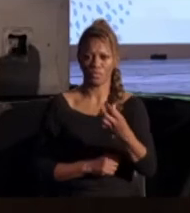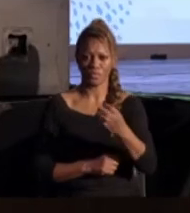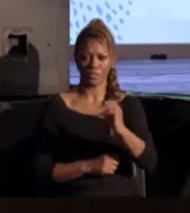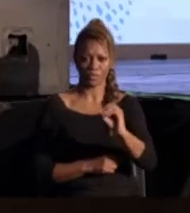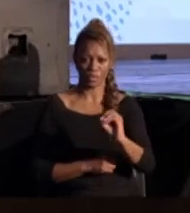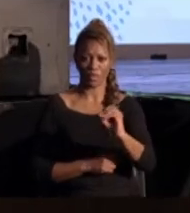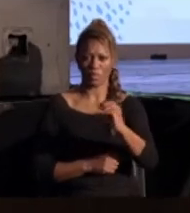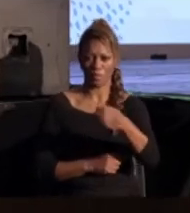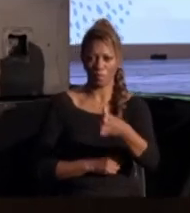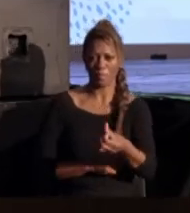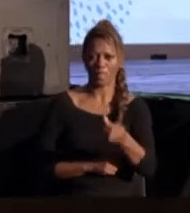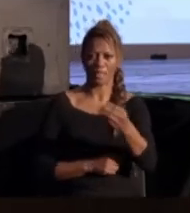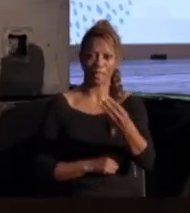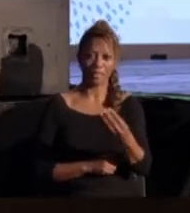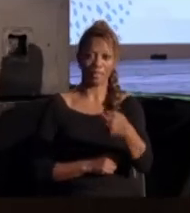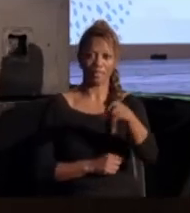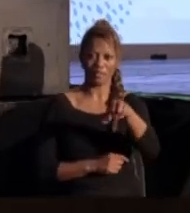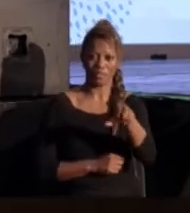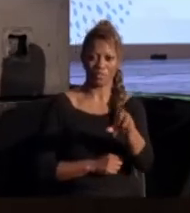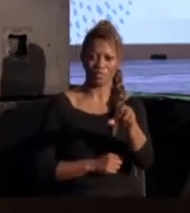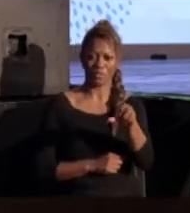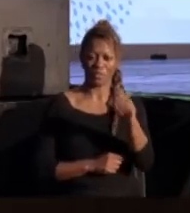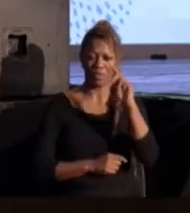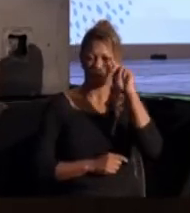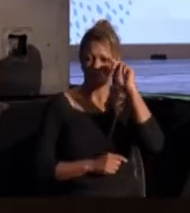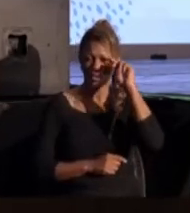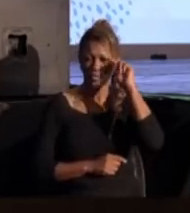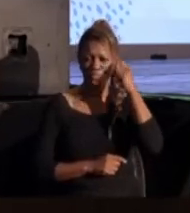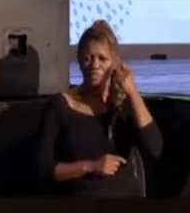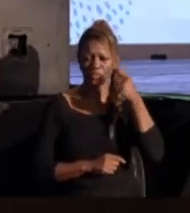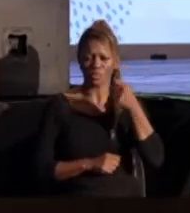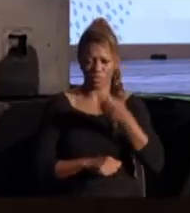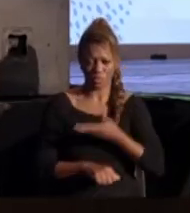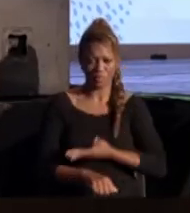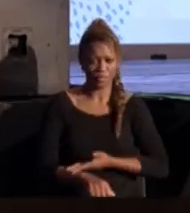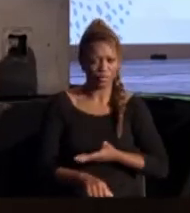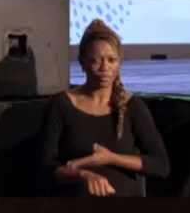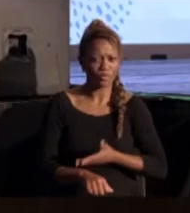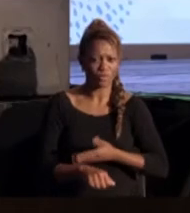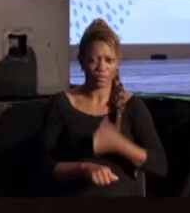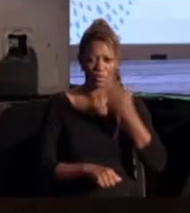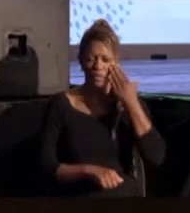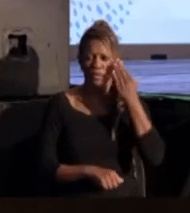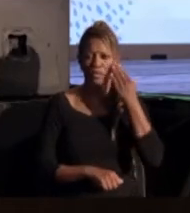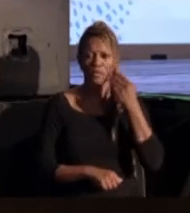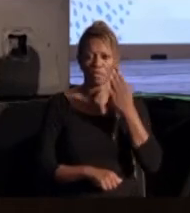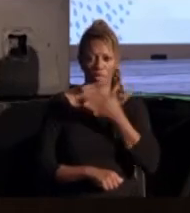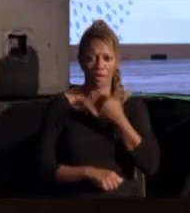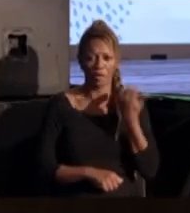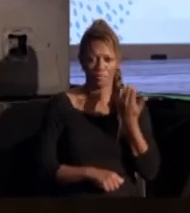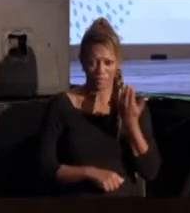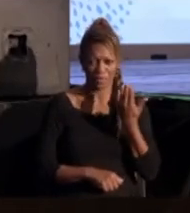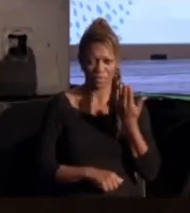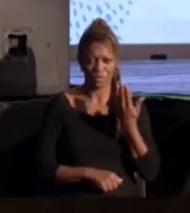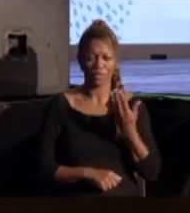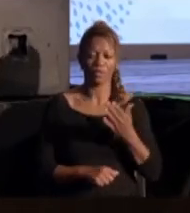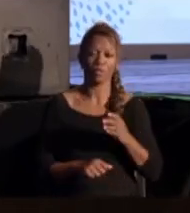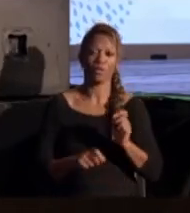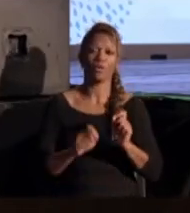10639, e O que é o luto, como os mitos e as filosofias entendem a morte e a dor pela